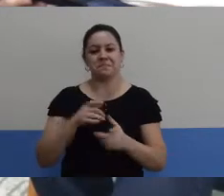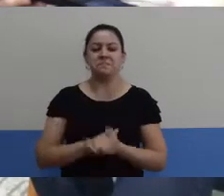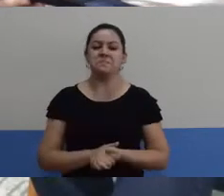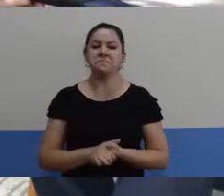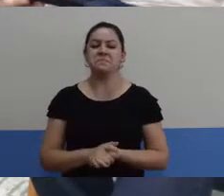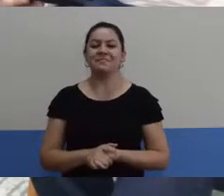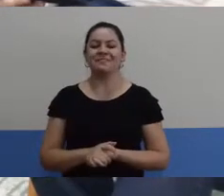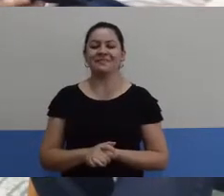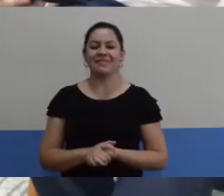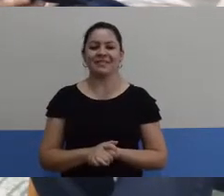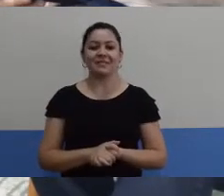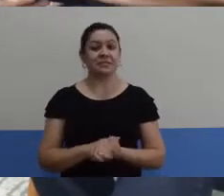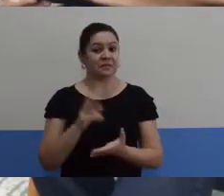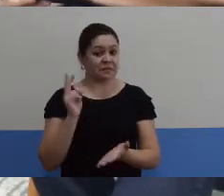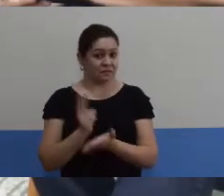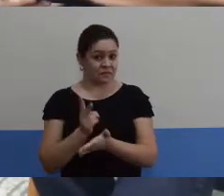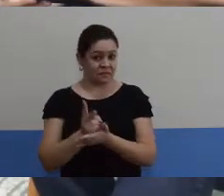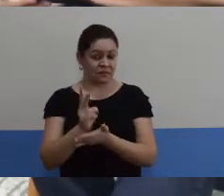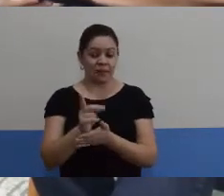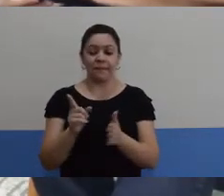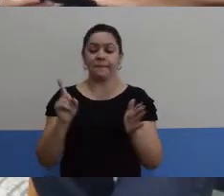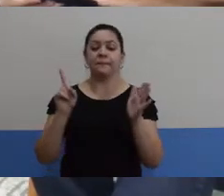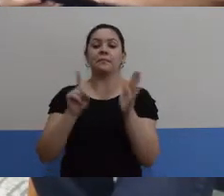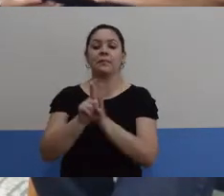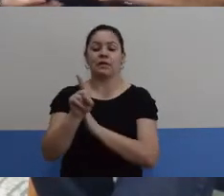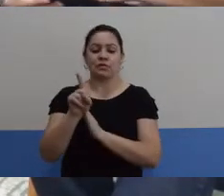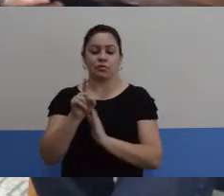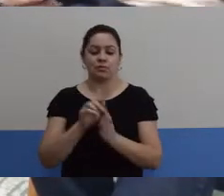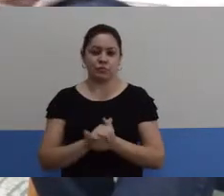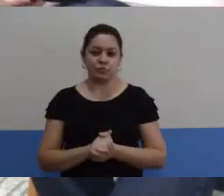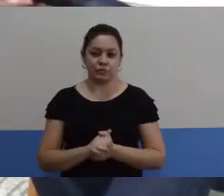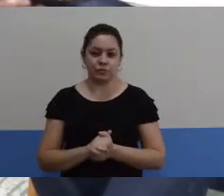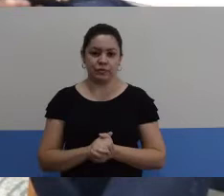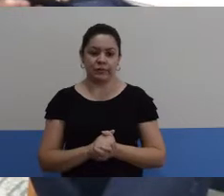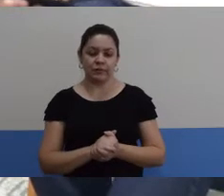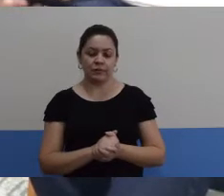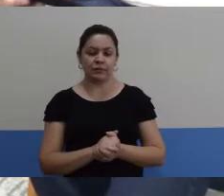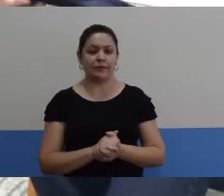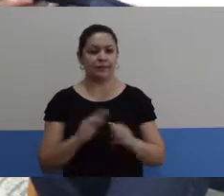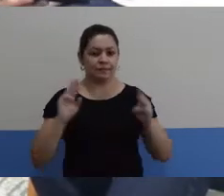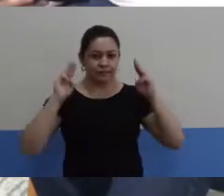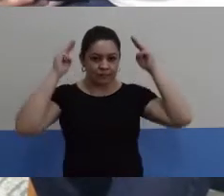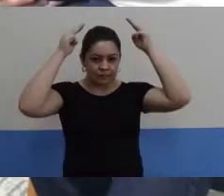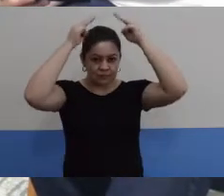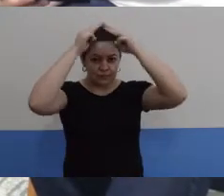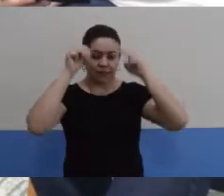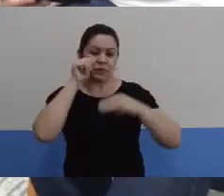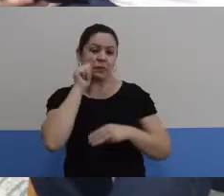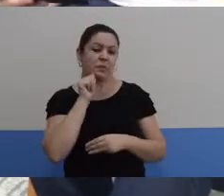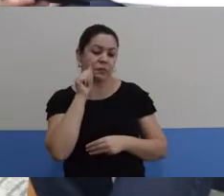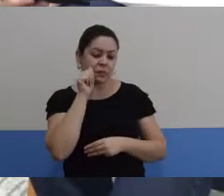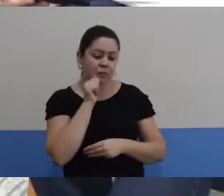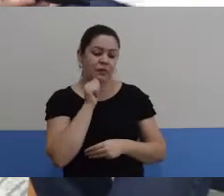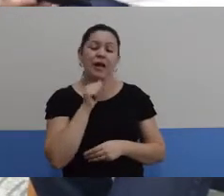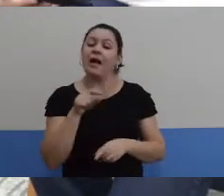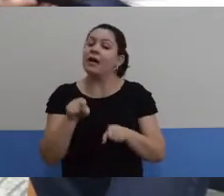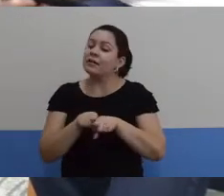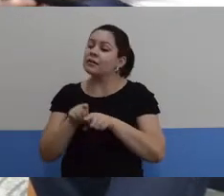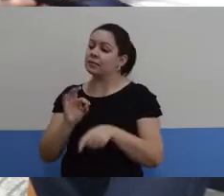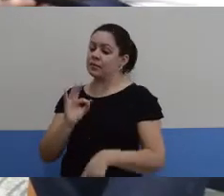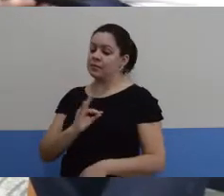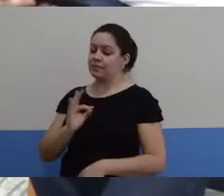Mas seguimos então com a próxima pergunta, né? Ao Dom Hamilton. Lá temos a participação também do